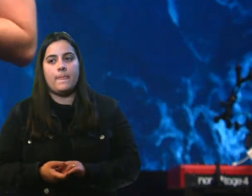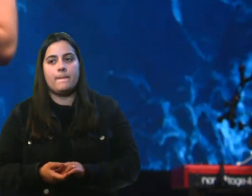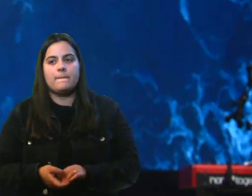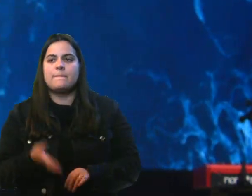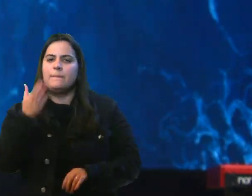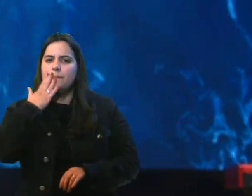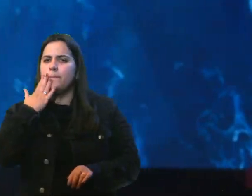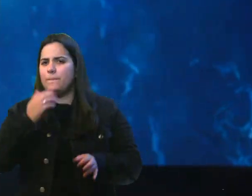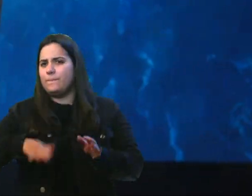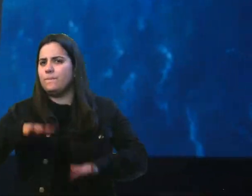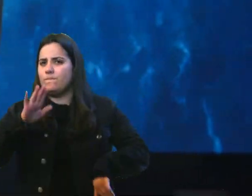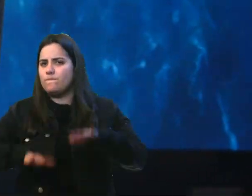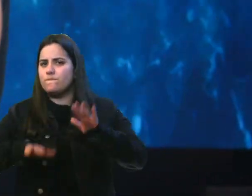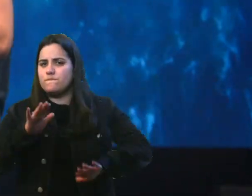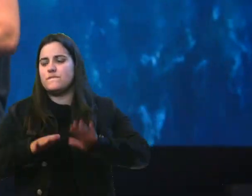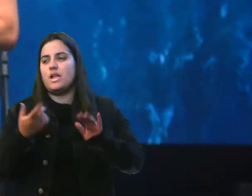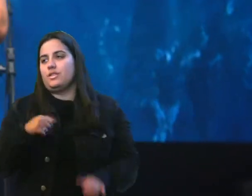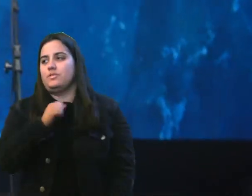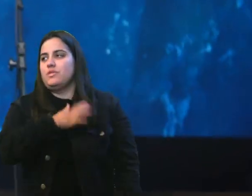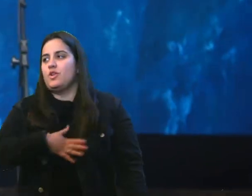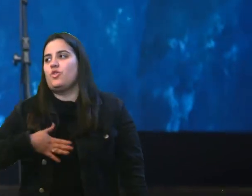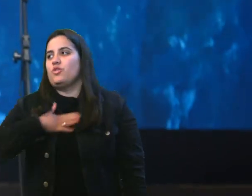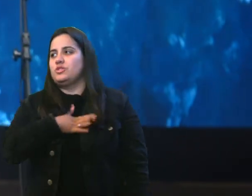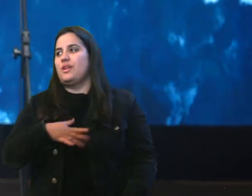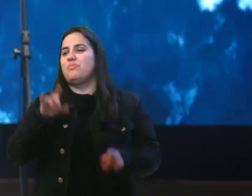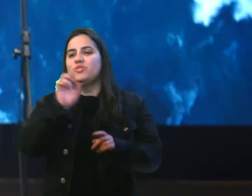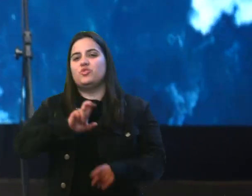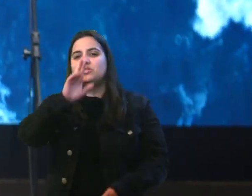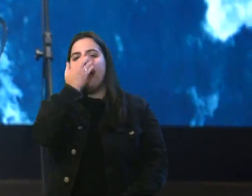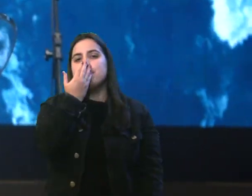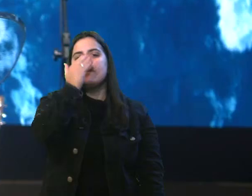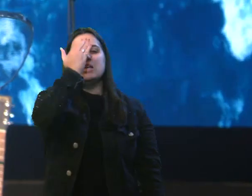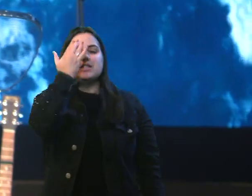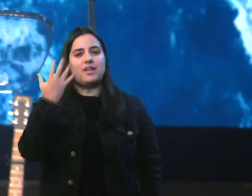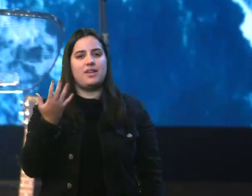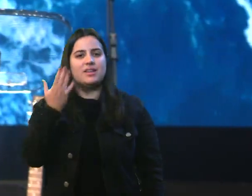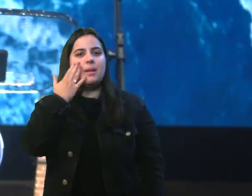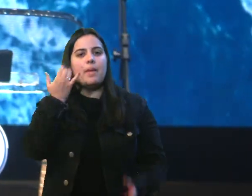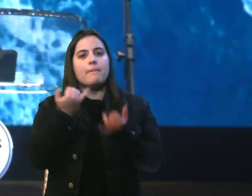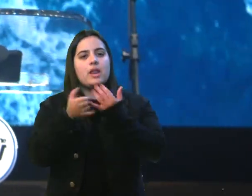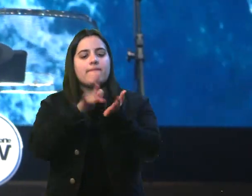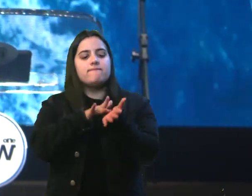Sabe, às vezes a gente gosta de colocar máscaras em cima daquilo que nós somos.